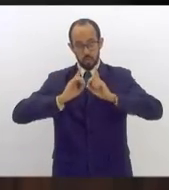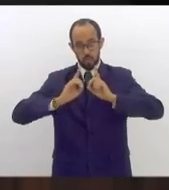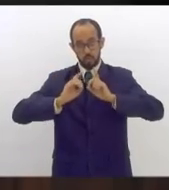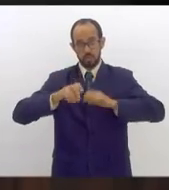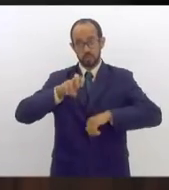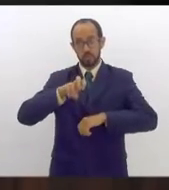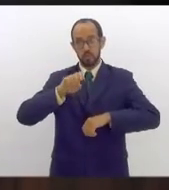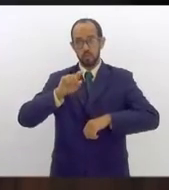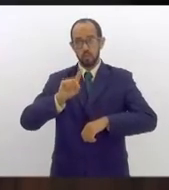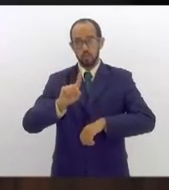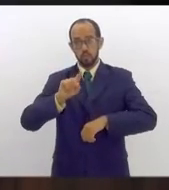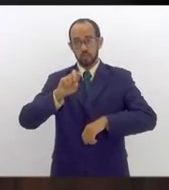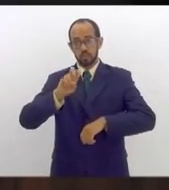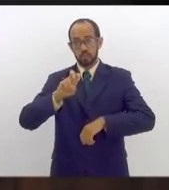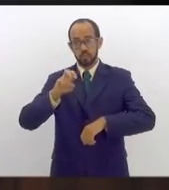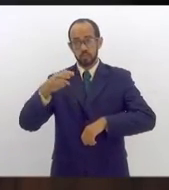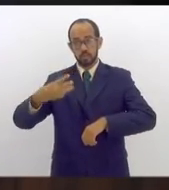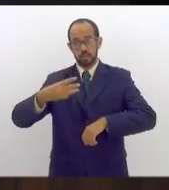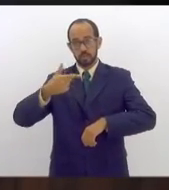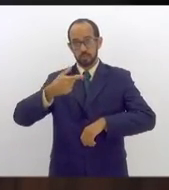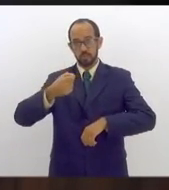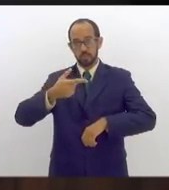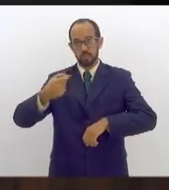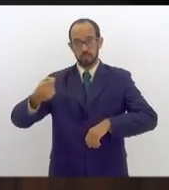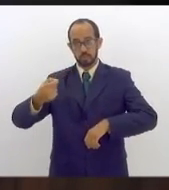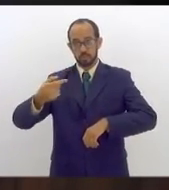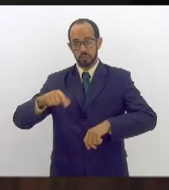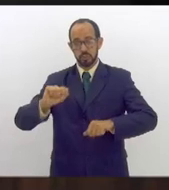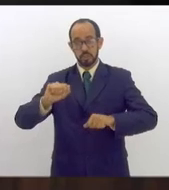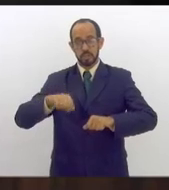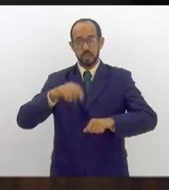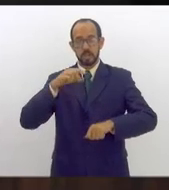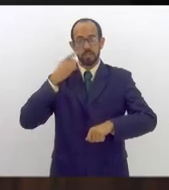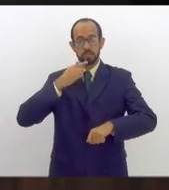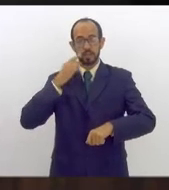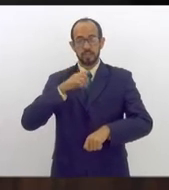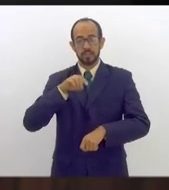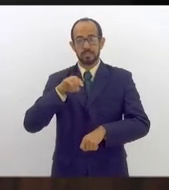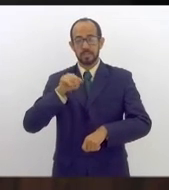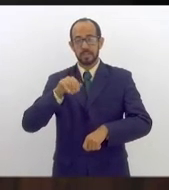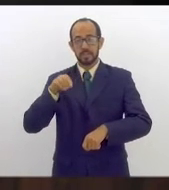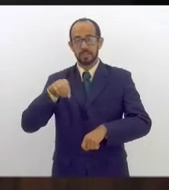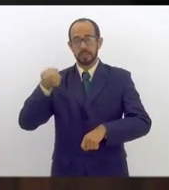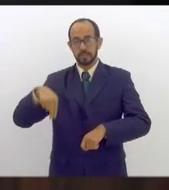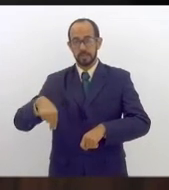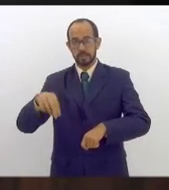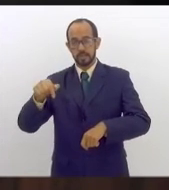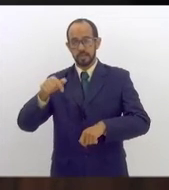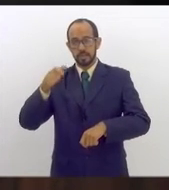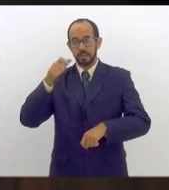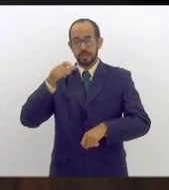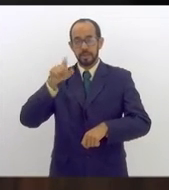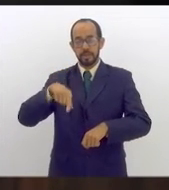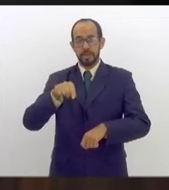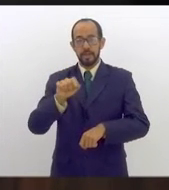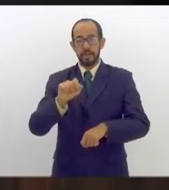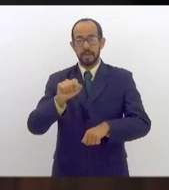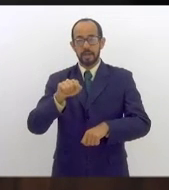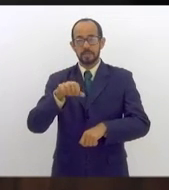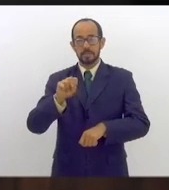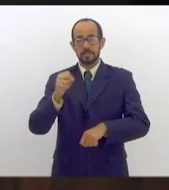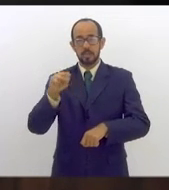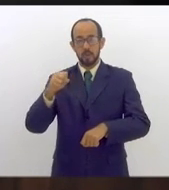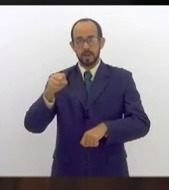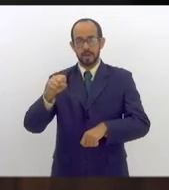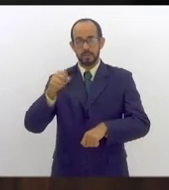20, de autoria da deputada Zeidan, que classifica Saquarema como município de interesse turístico. Pareceres das